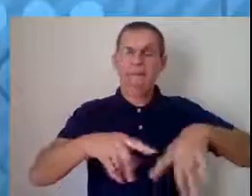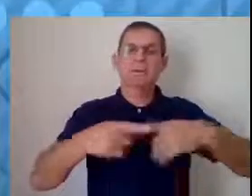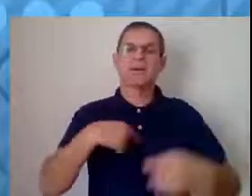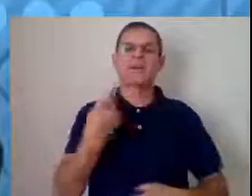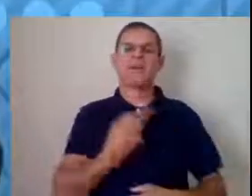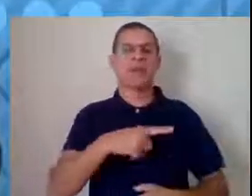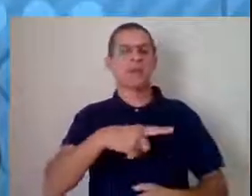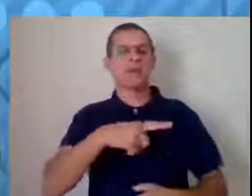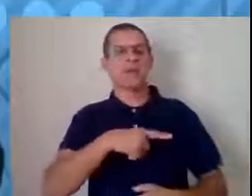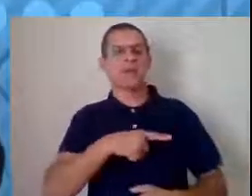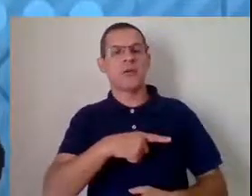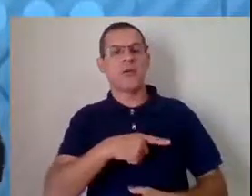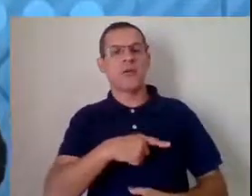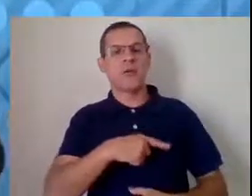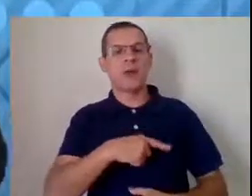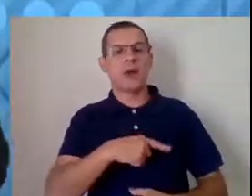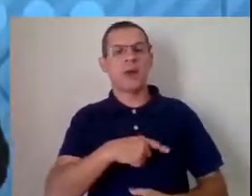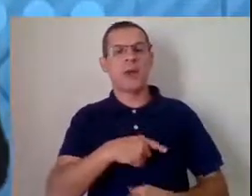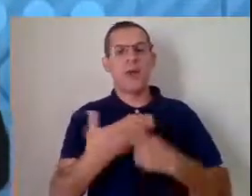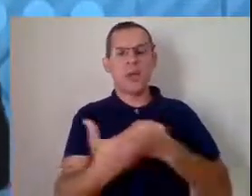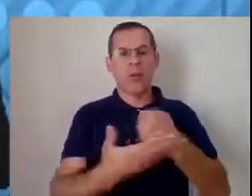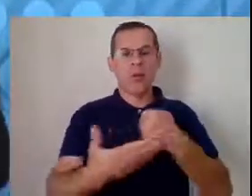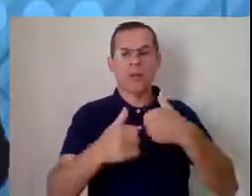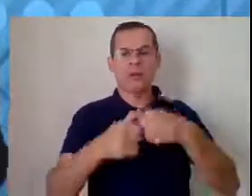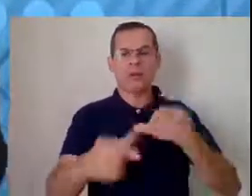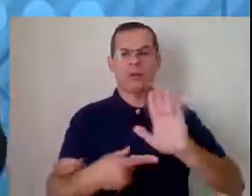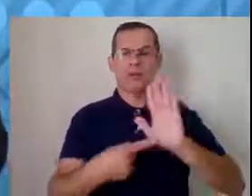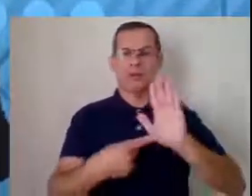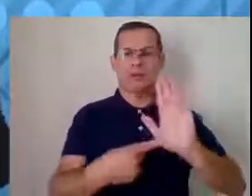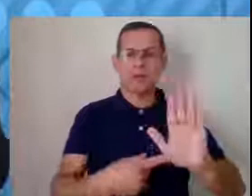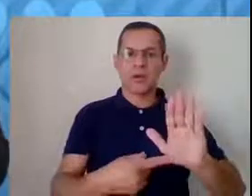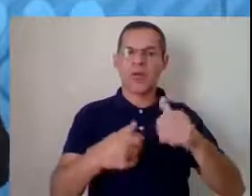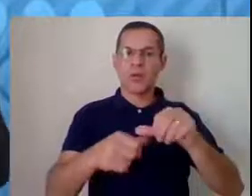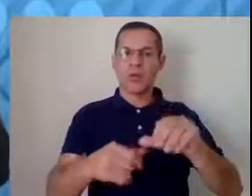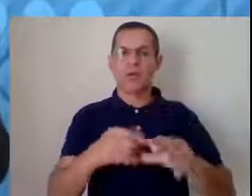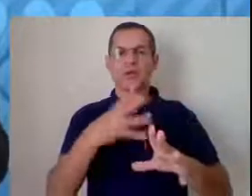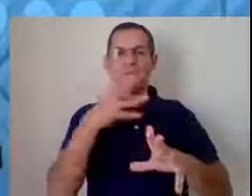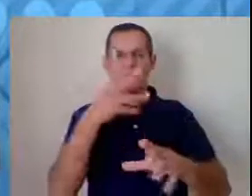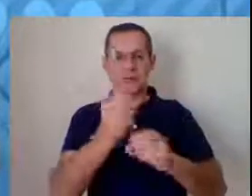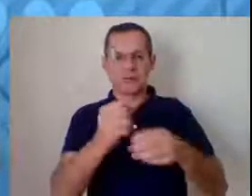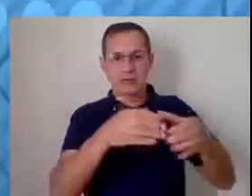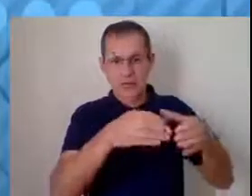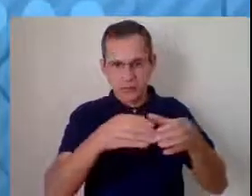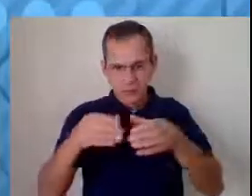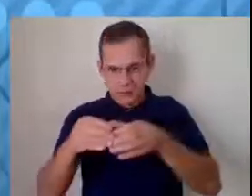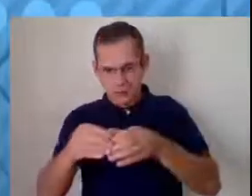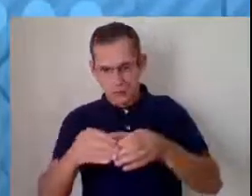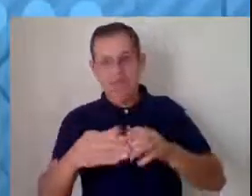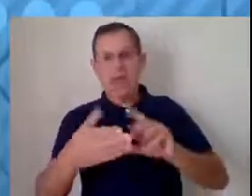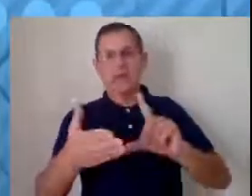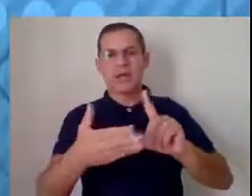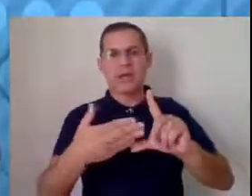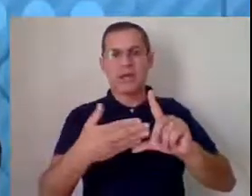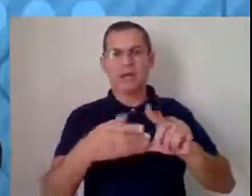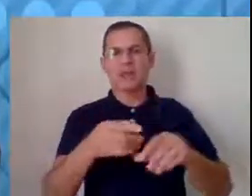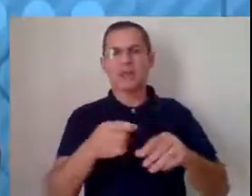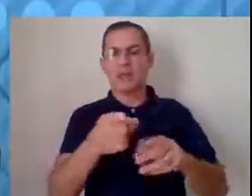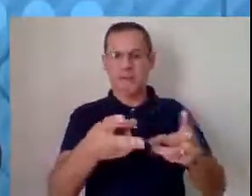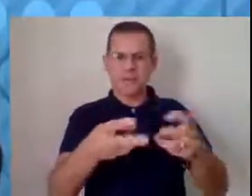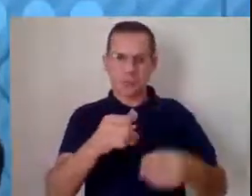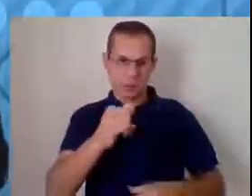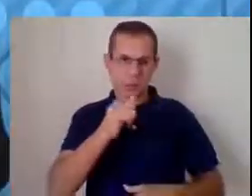nos traz o embasamento para a computação. Então, com essa álgebra de conjunto, no decorrer da aula, vocês vão ver,